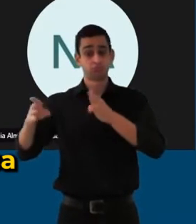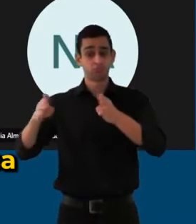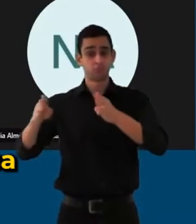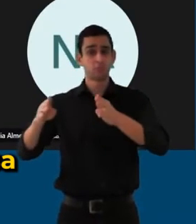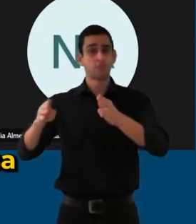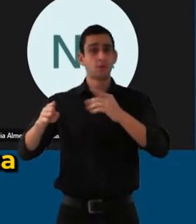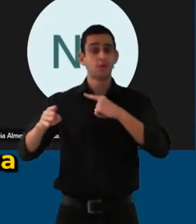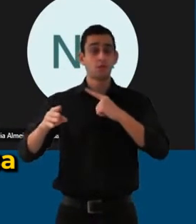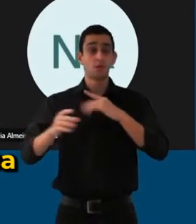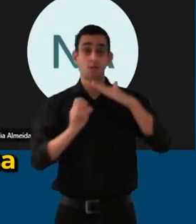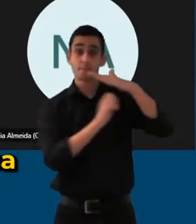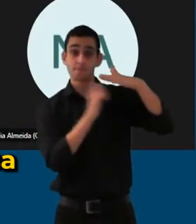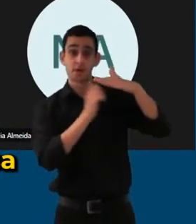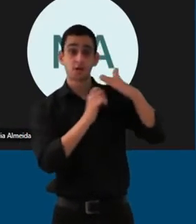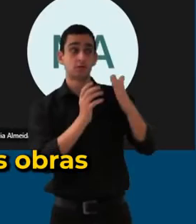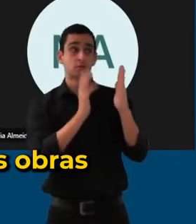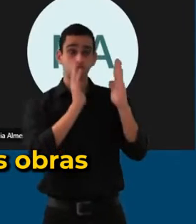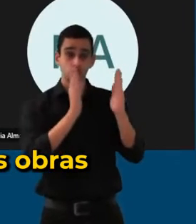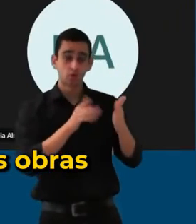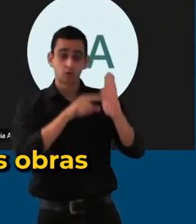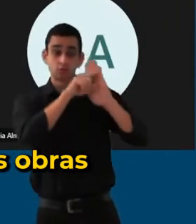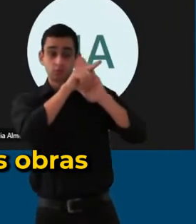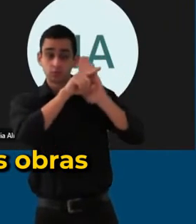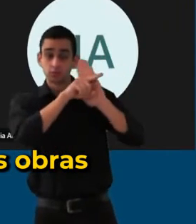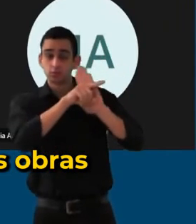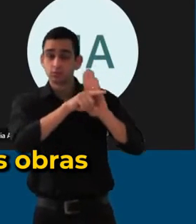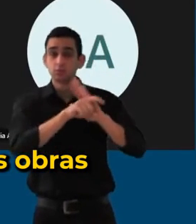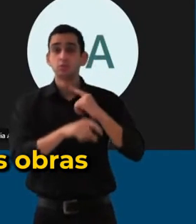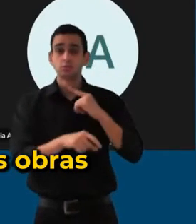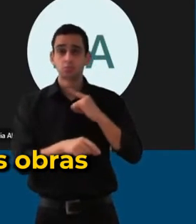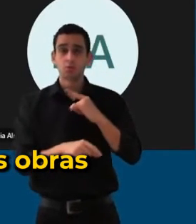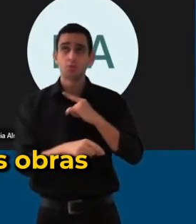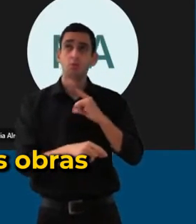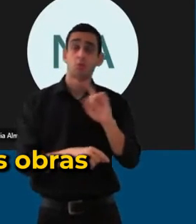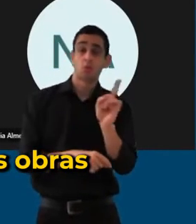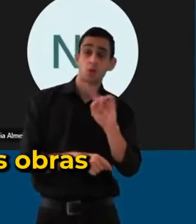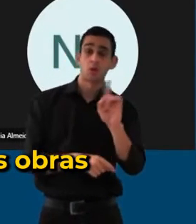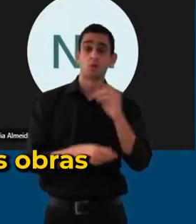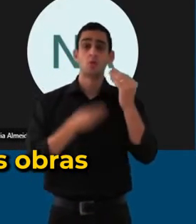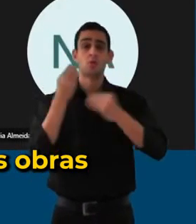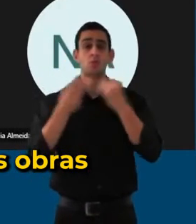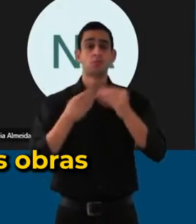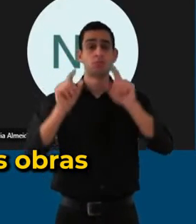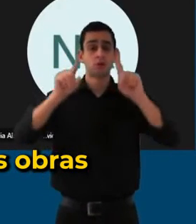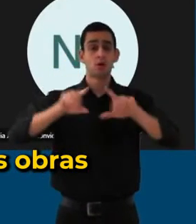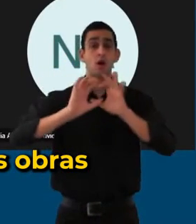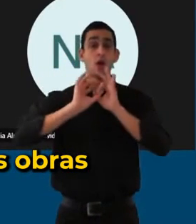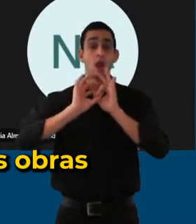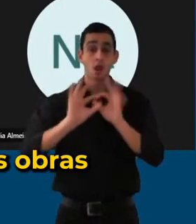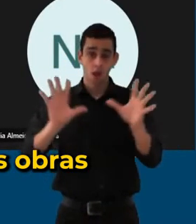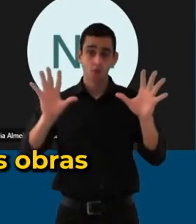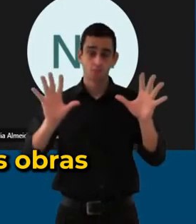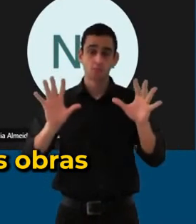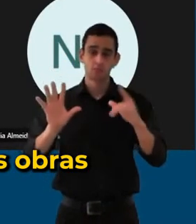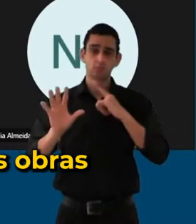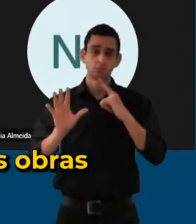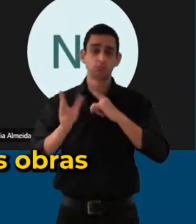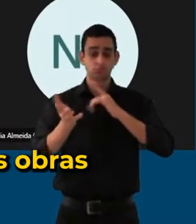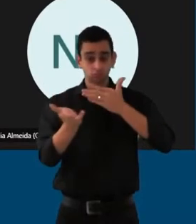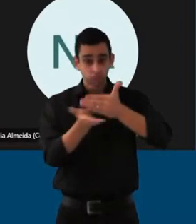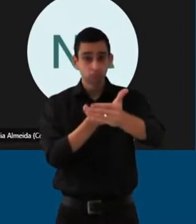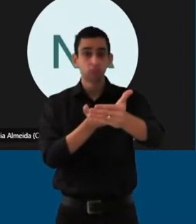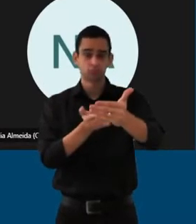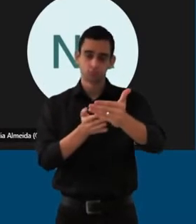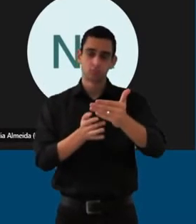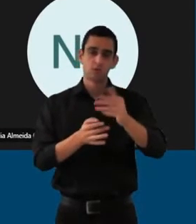de fato examinado pelo IBRAM, se já há uma chancela que permita ela iniciar as obras